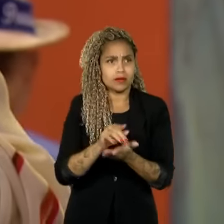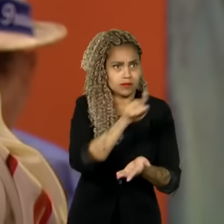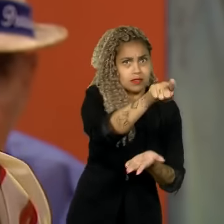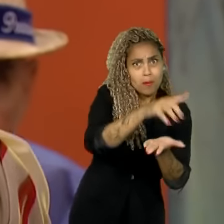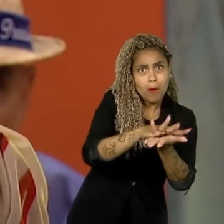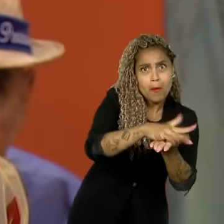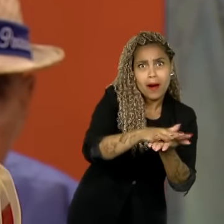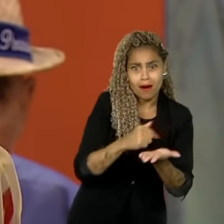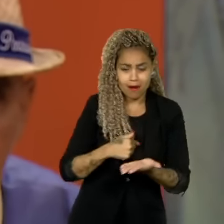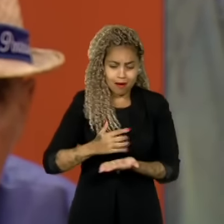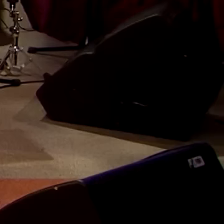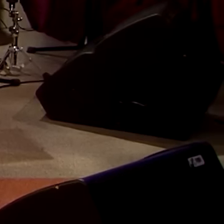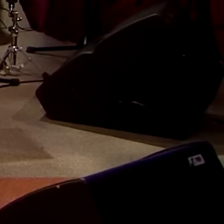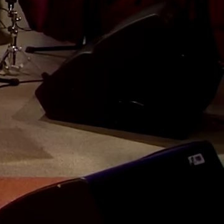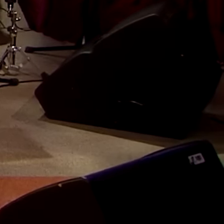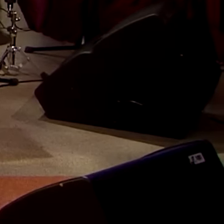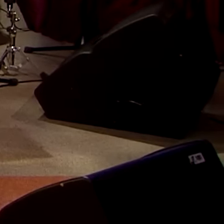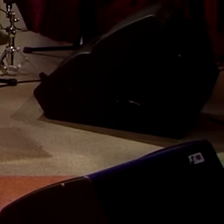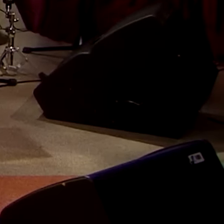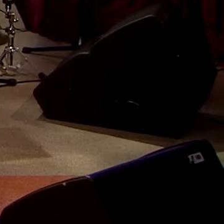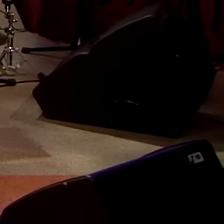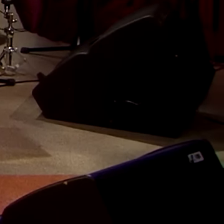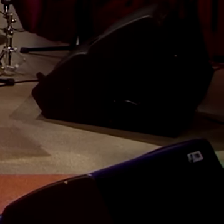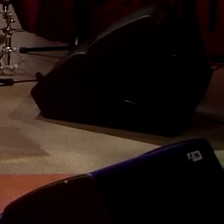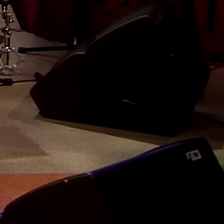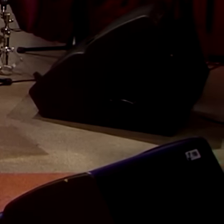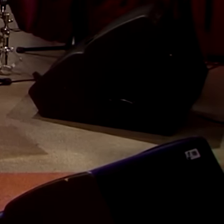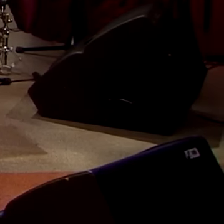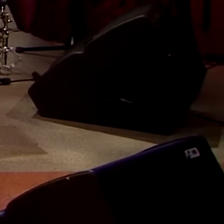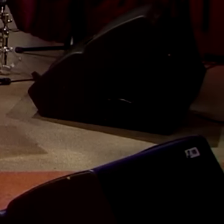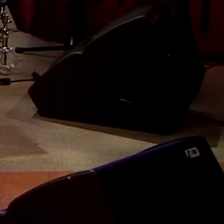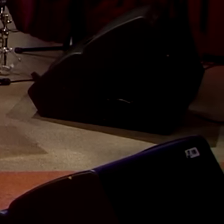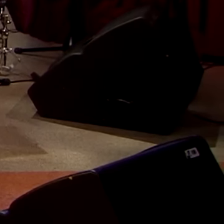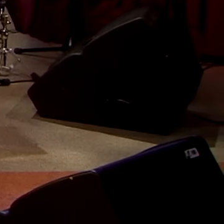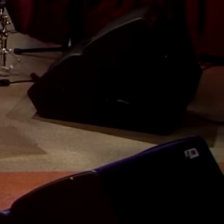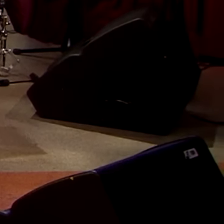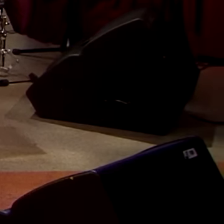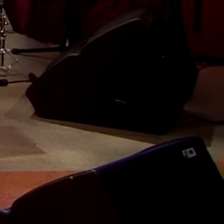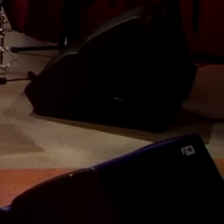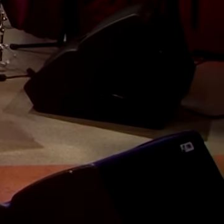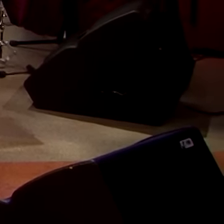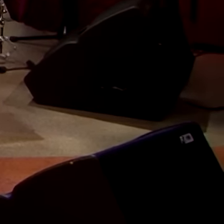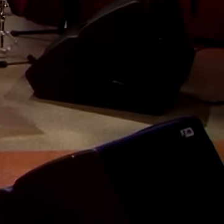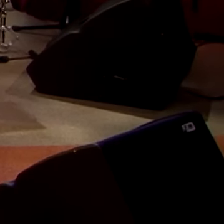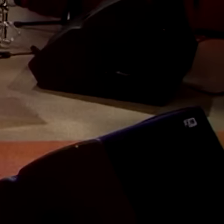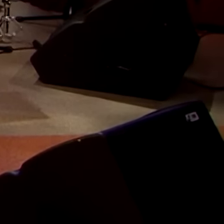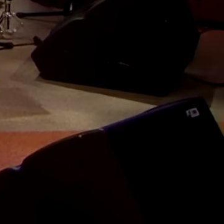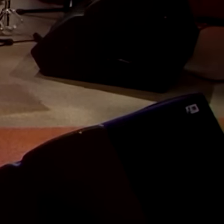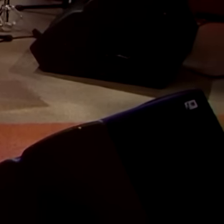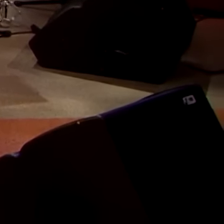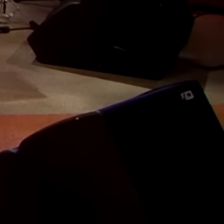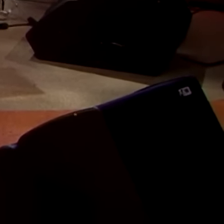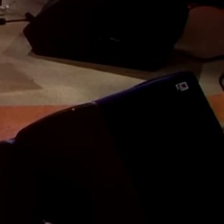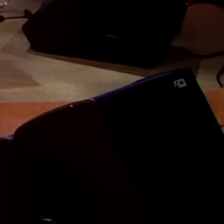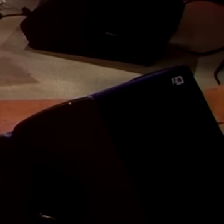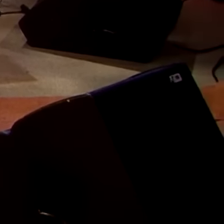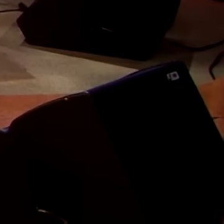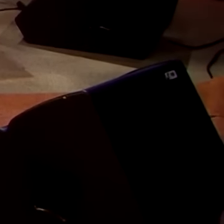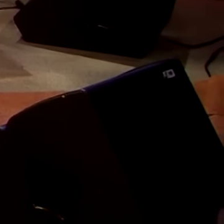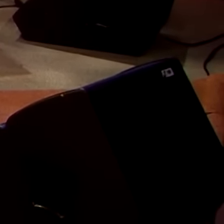bamboleio que eu sou bam, bam, bam. Que o samba não tem cambalacho, vai de cima embaixo pra quem é seu fã. Eu sambo pela noite inteira,